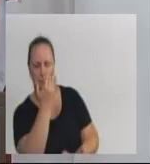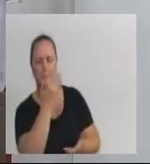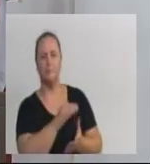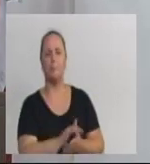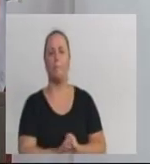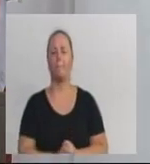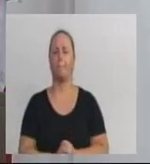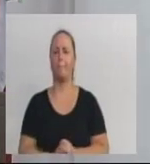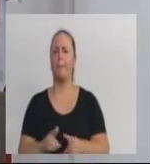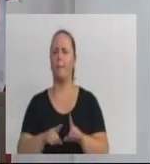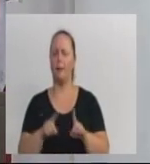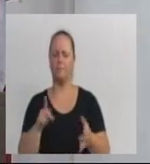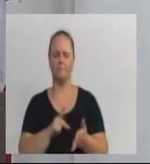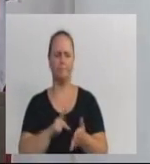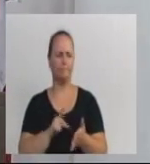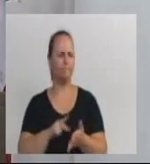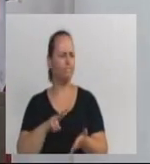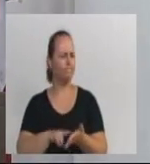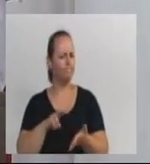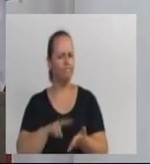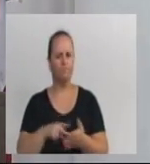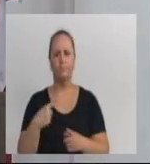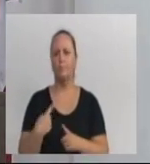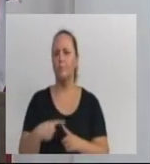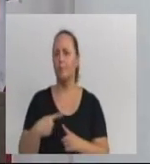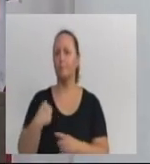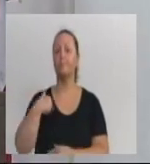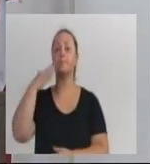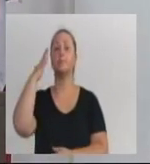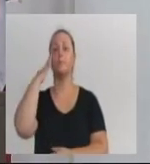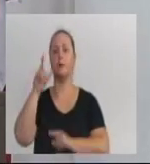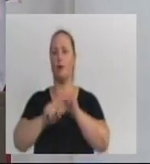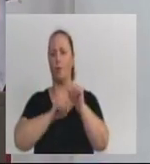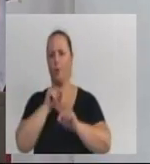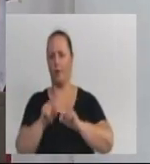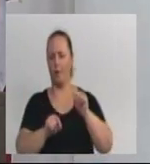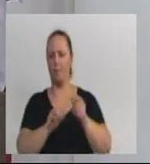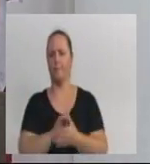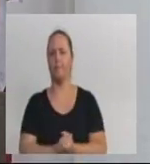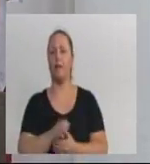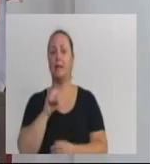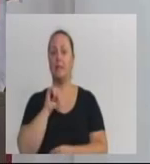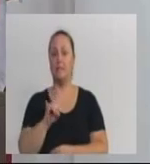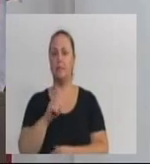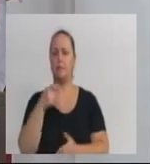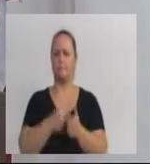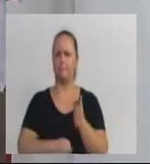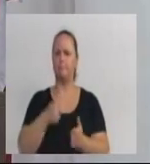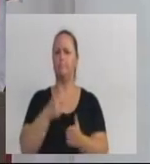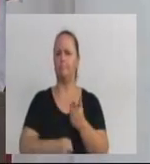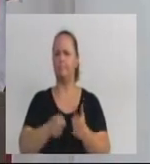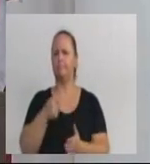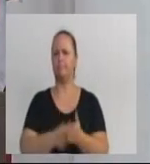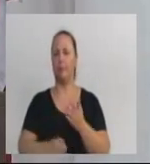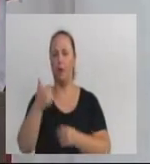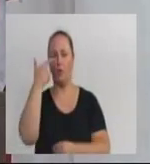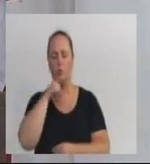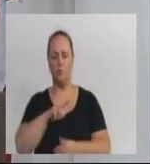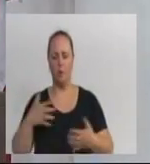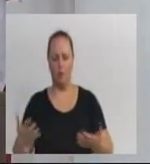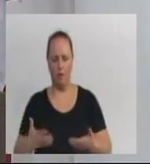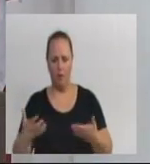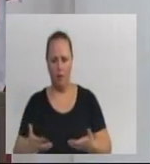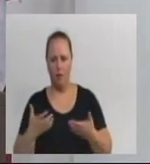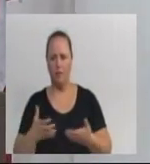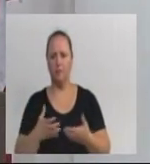entusiasmada, porque eu sei que quanto mais a gente faz para tentar motivar a segurança pública a se blindar